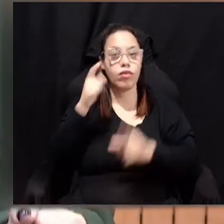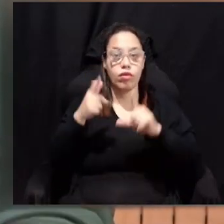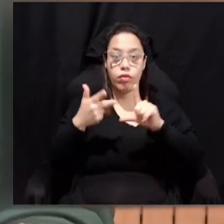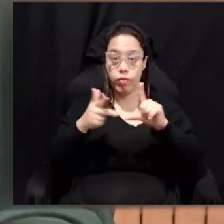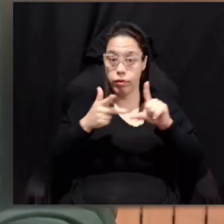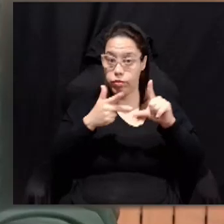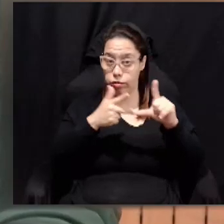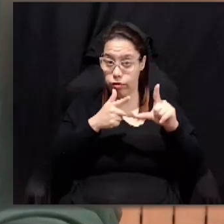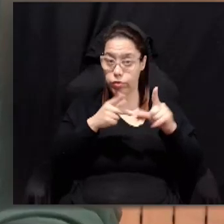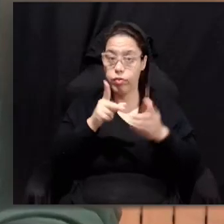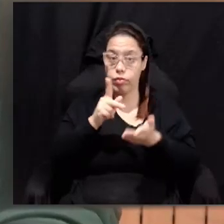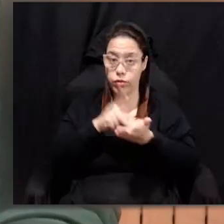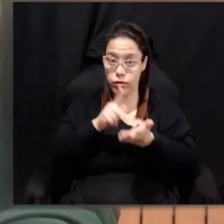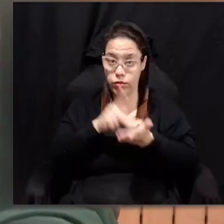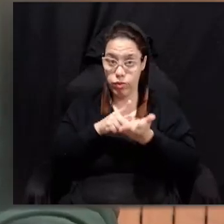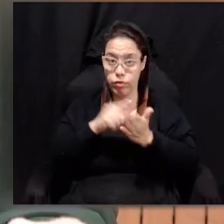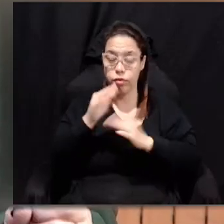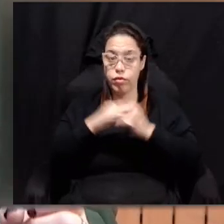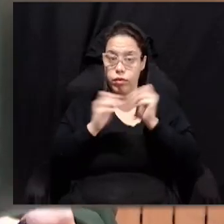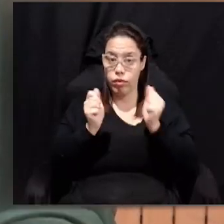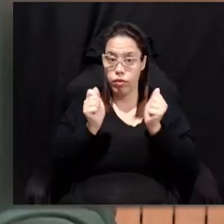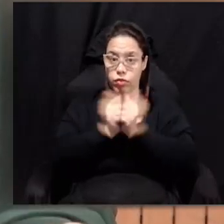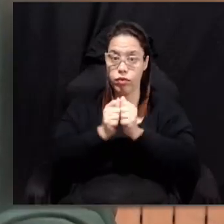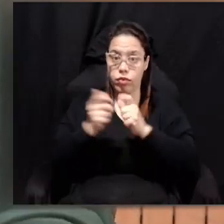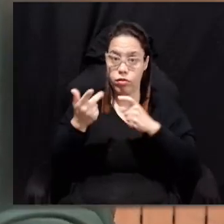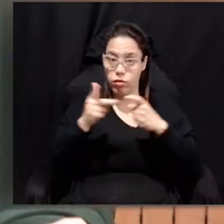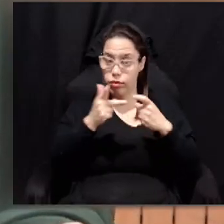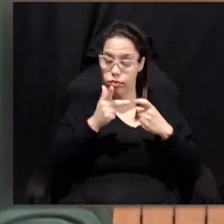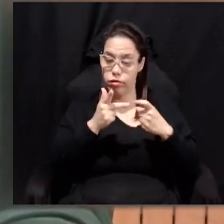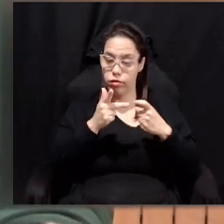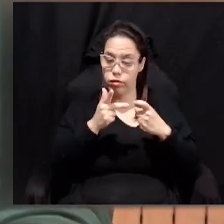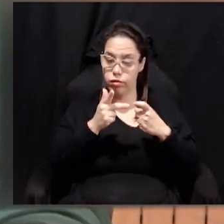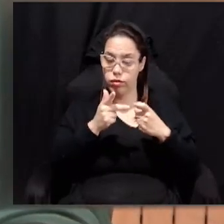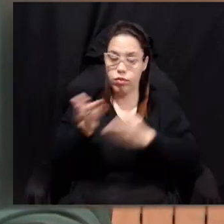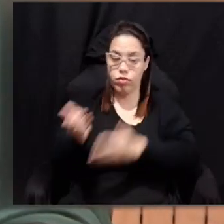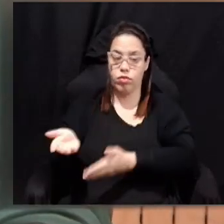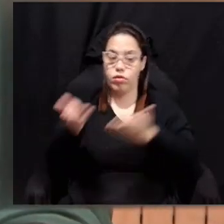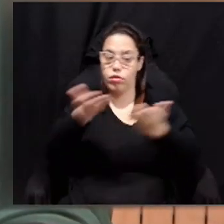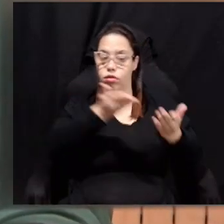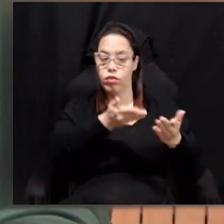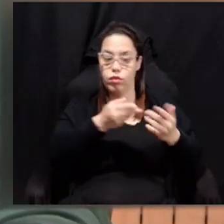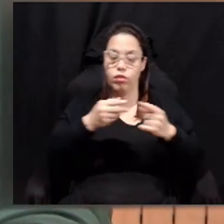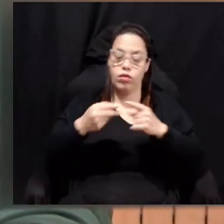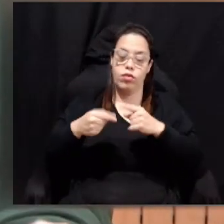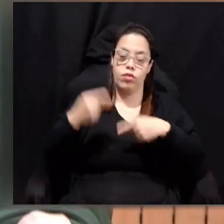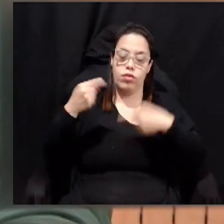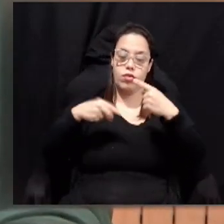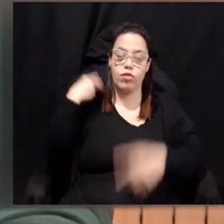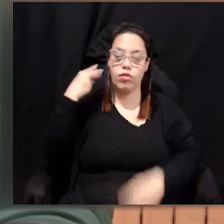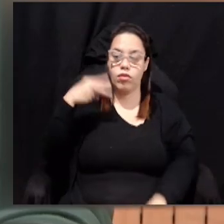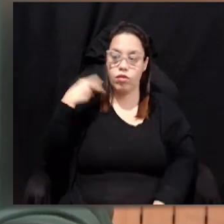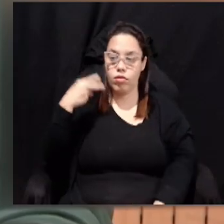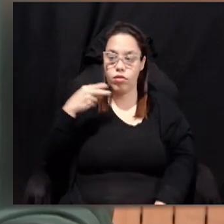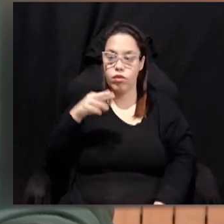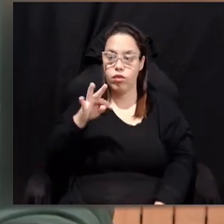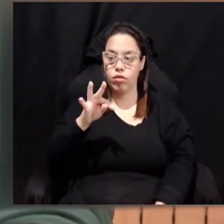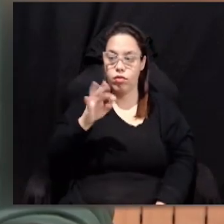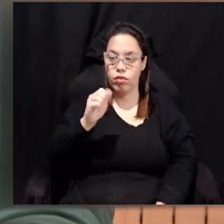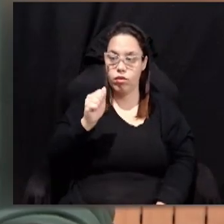realmente atuando junto com o executivo. Trazer a perspectiva da política estadual de controle do tabaco, São Paulo é o